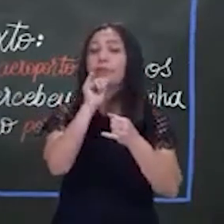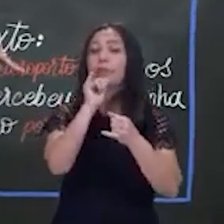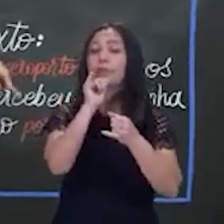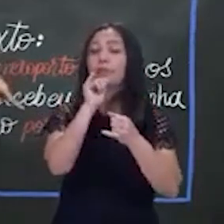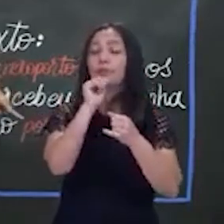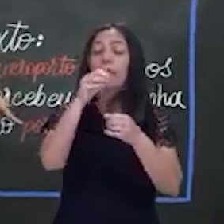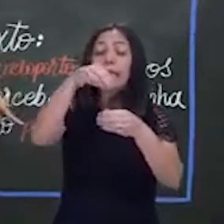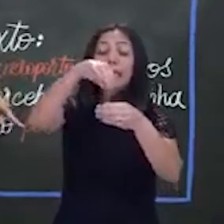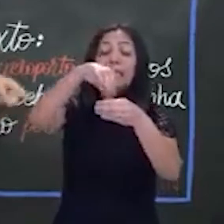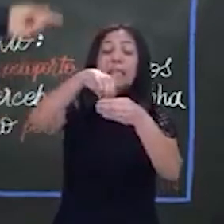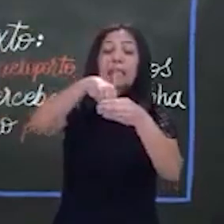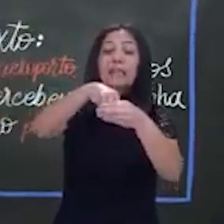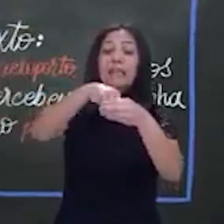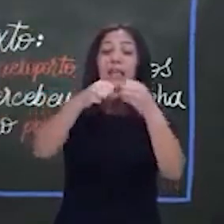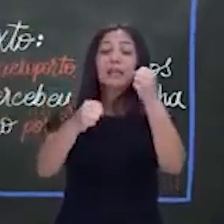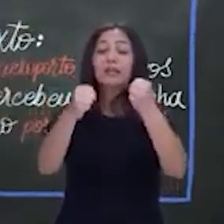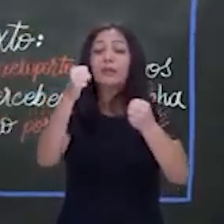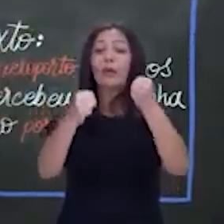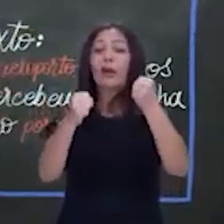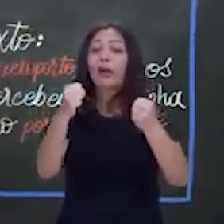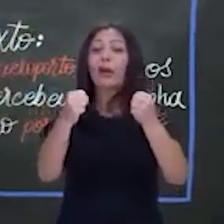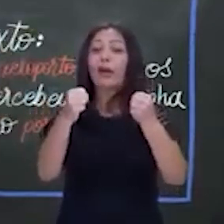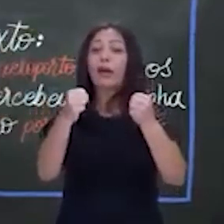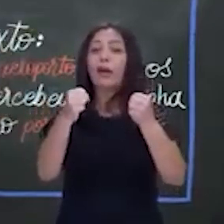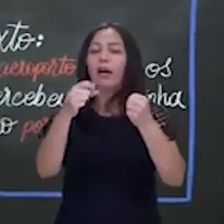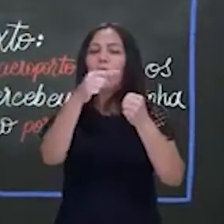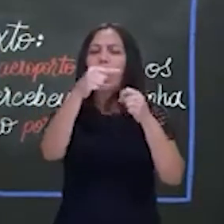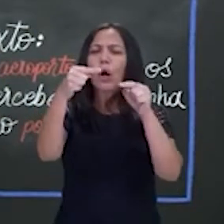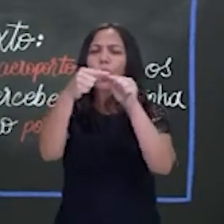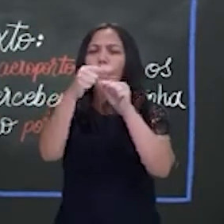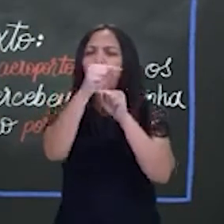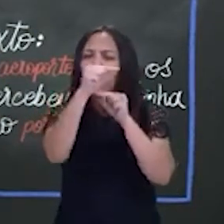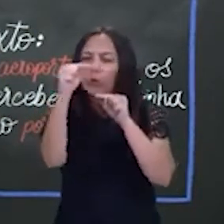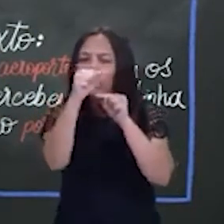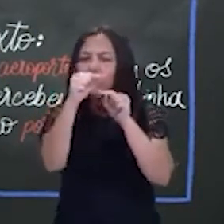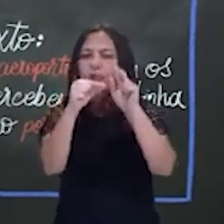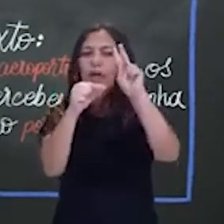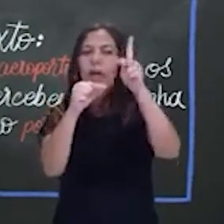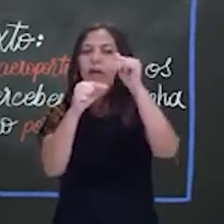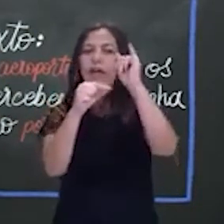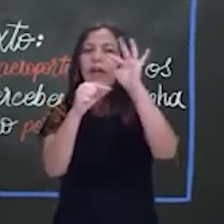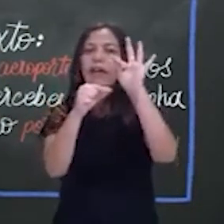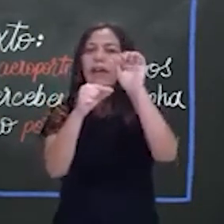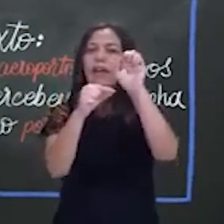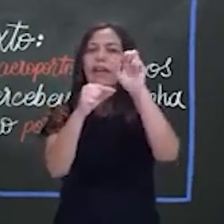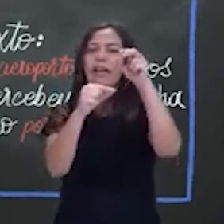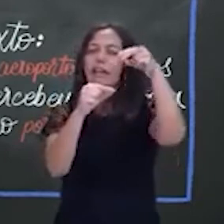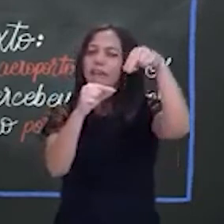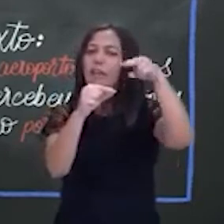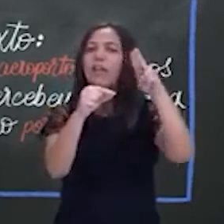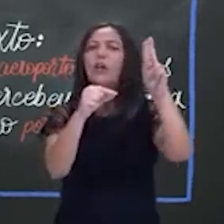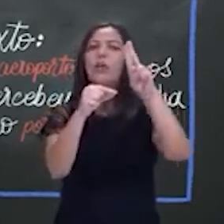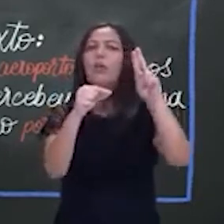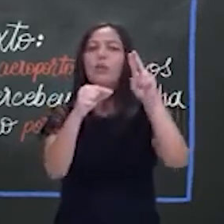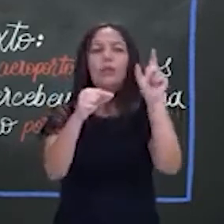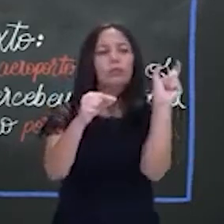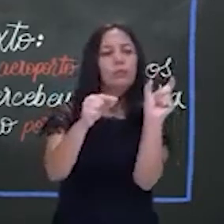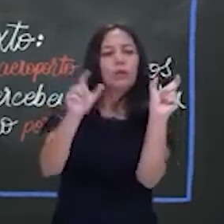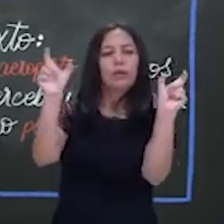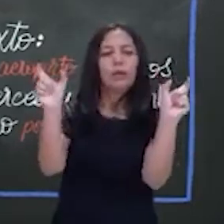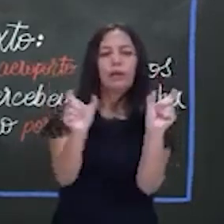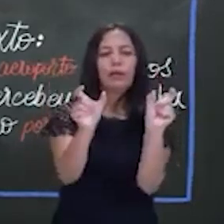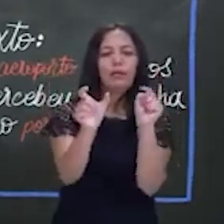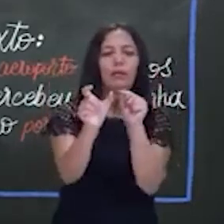hífen. Porta-malas é um substantivo composto, que é formado por duas palavras. Então, nesse pequeno exemplo de 3 linhas, a gente já